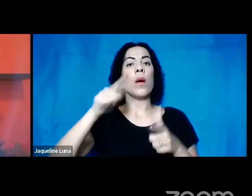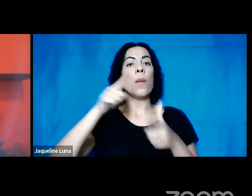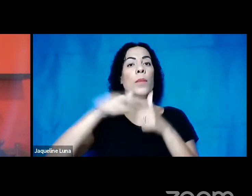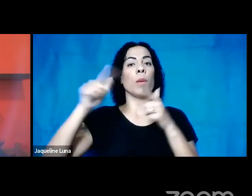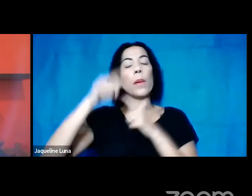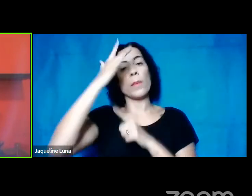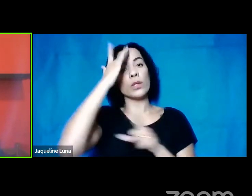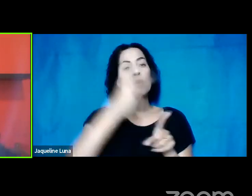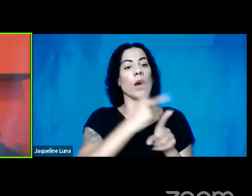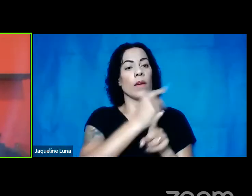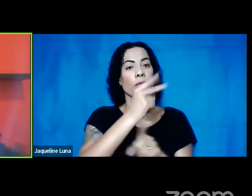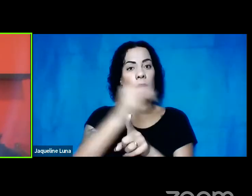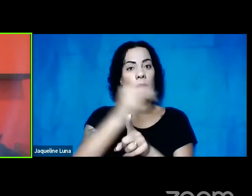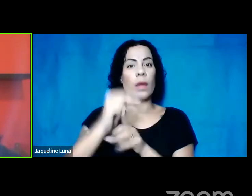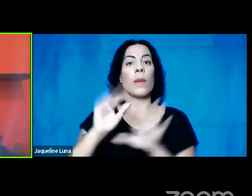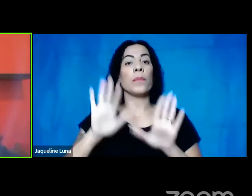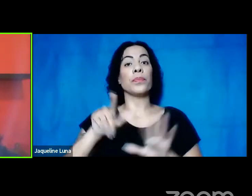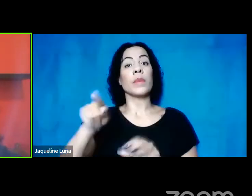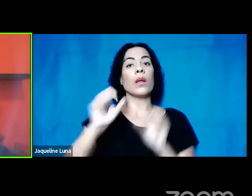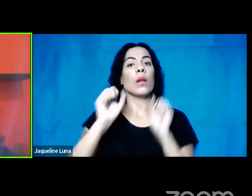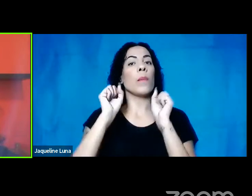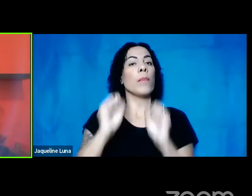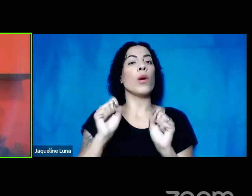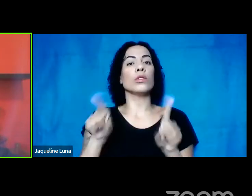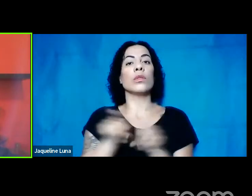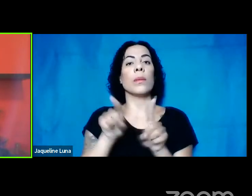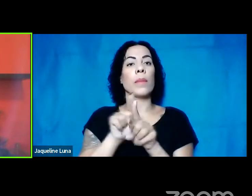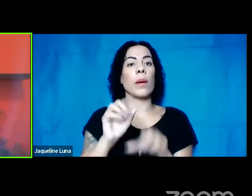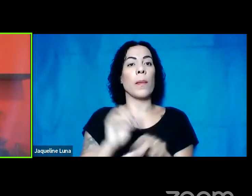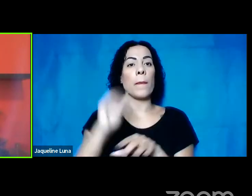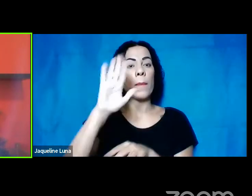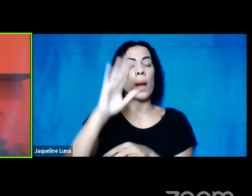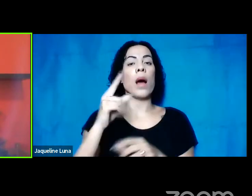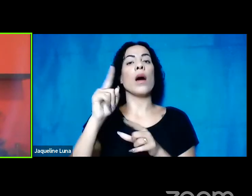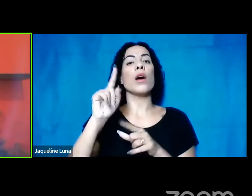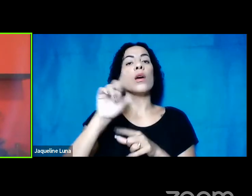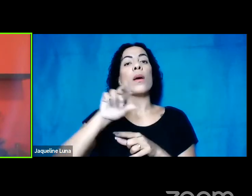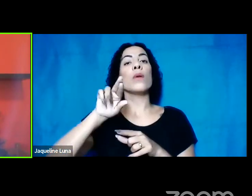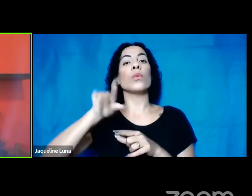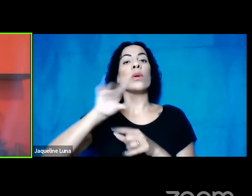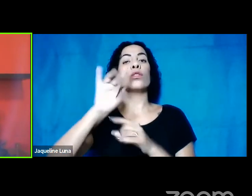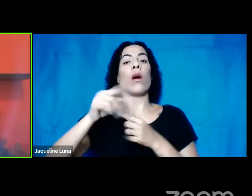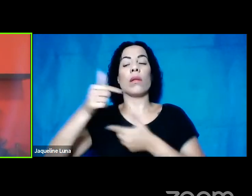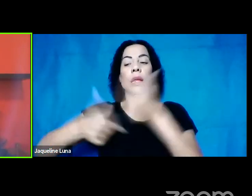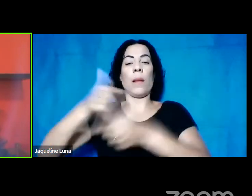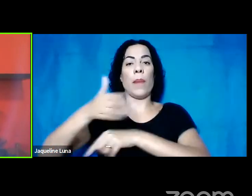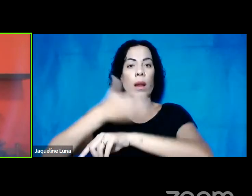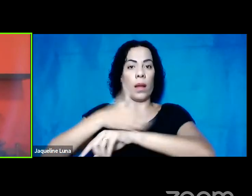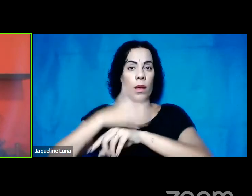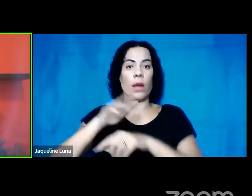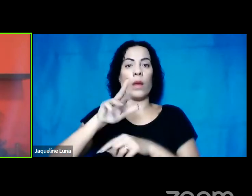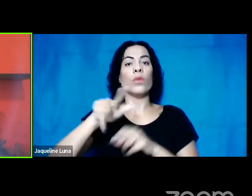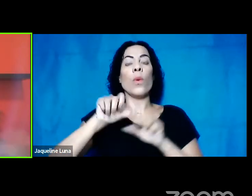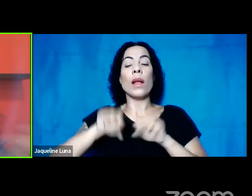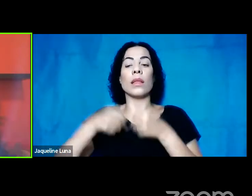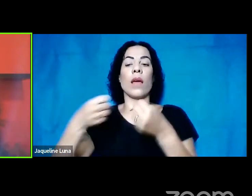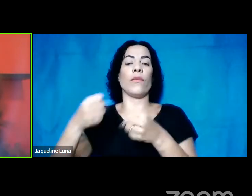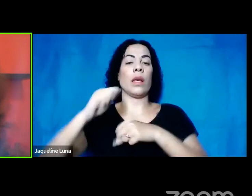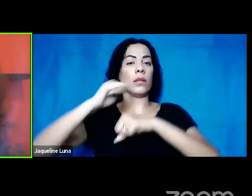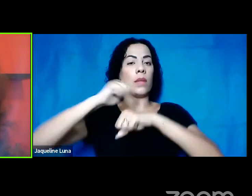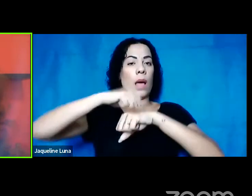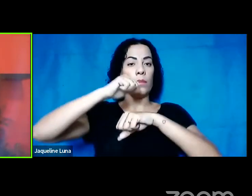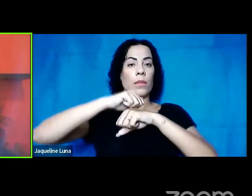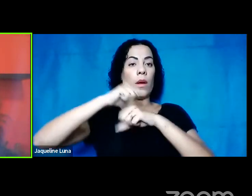isso, mas que ele pode ser muito mais do que ele conseguiu executar na prática. Né? Então, não é uma defesa abstrata, não é uma